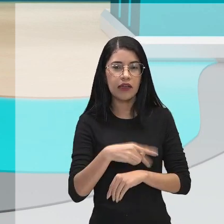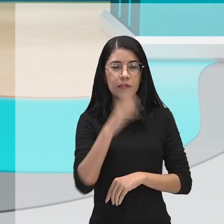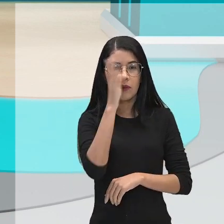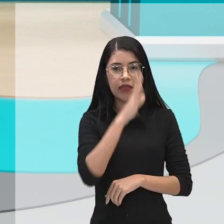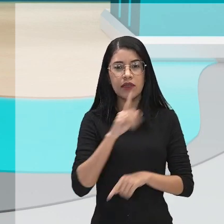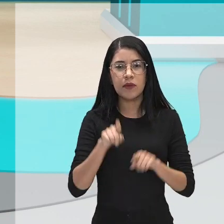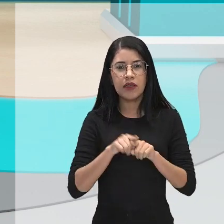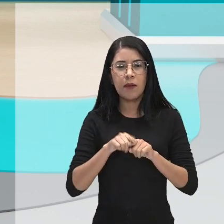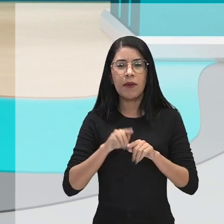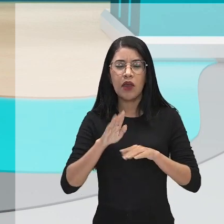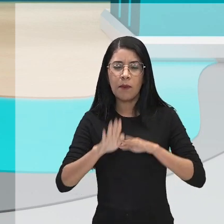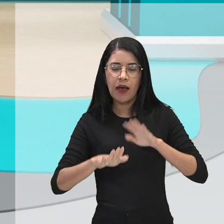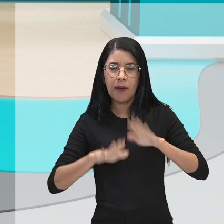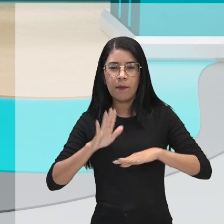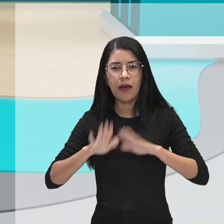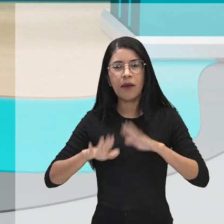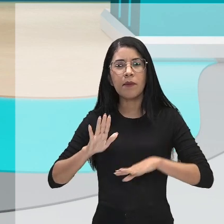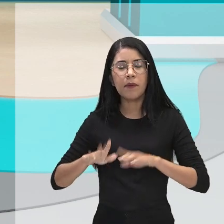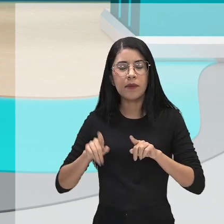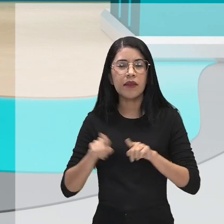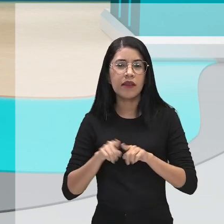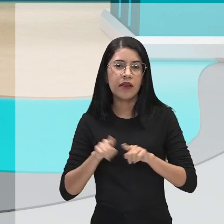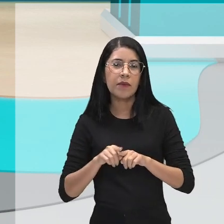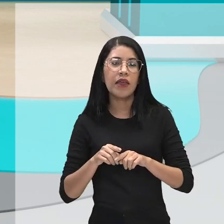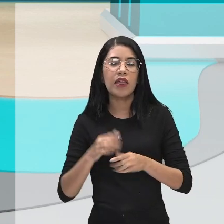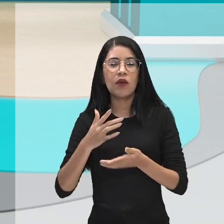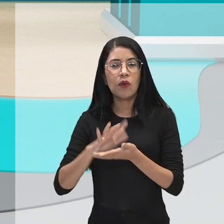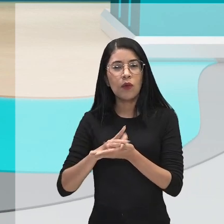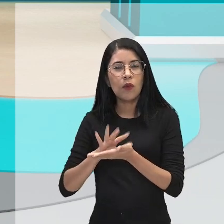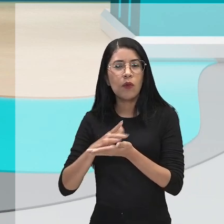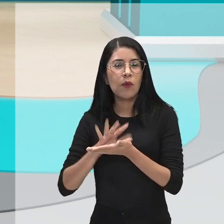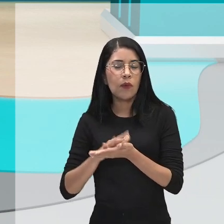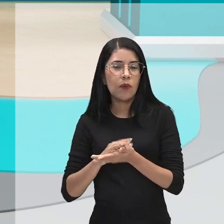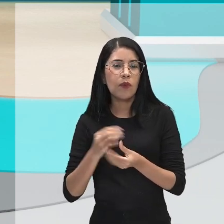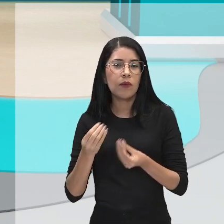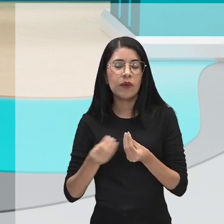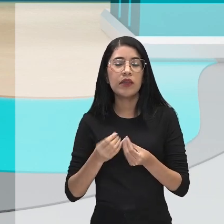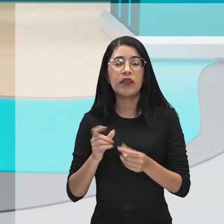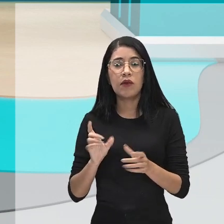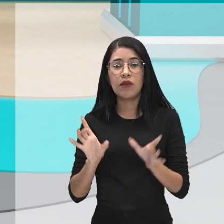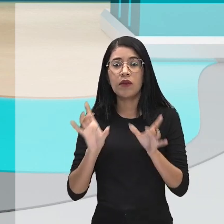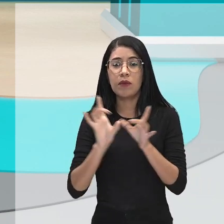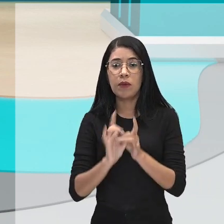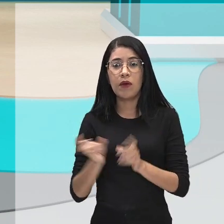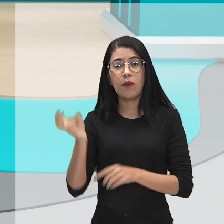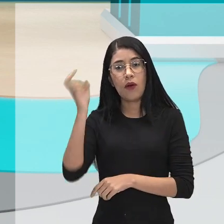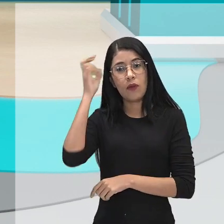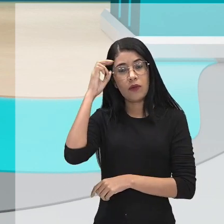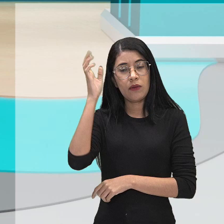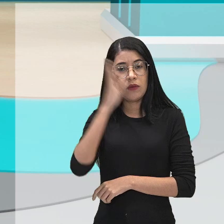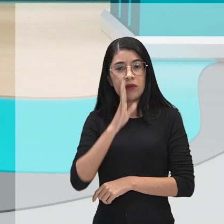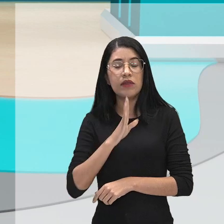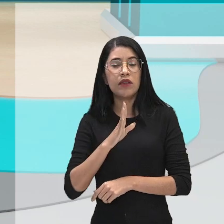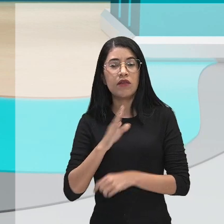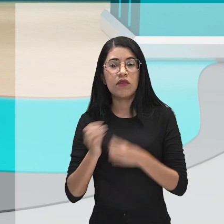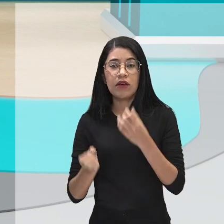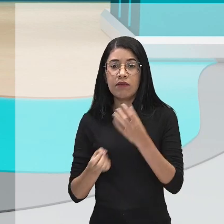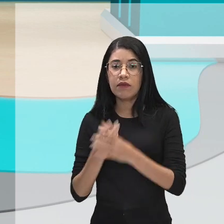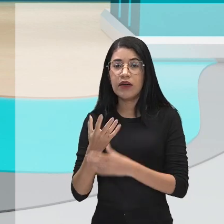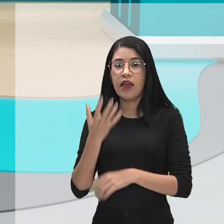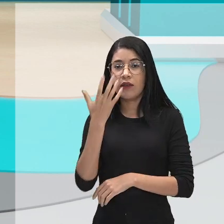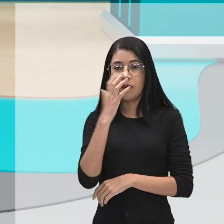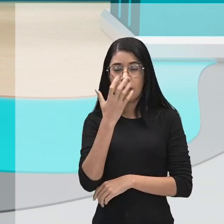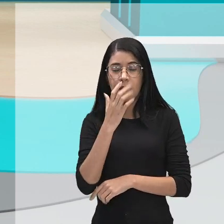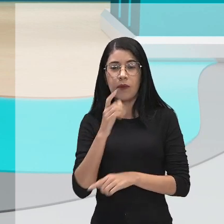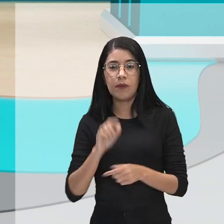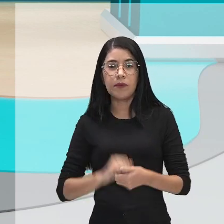batida dos pés, das mãos, o samba, e aí envolveu a cultura brasileira, e o samba nasceu e é, como